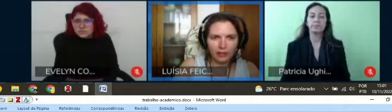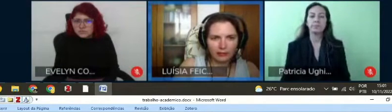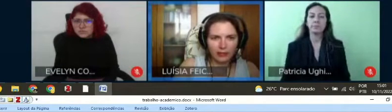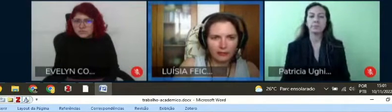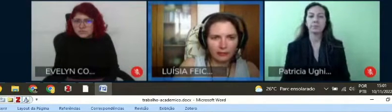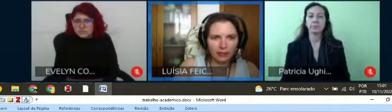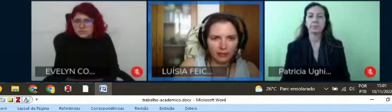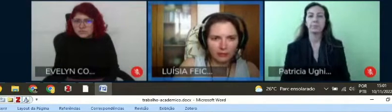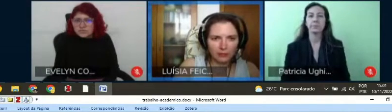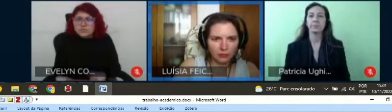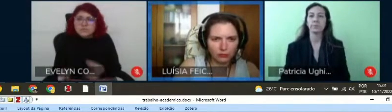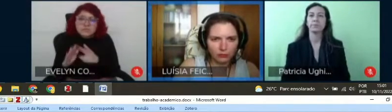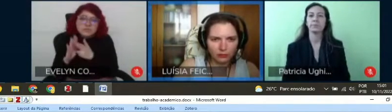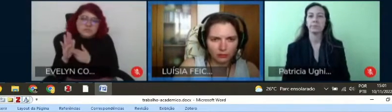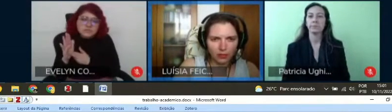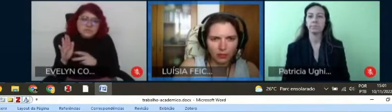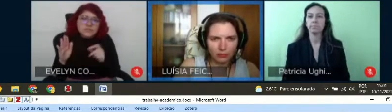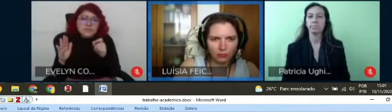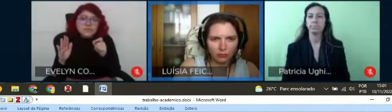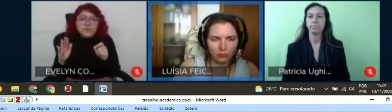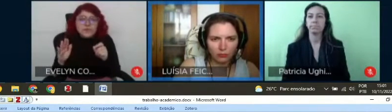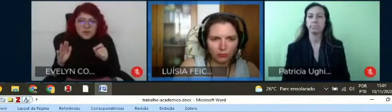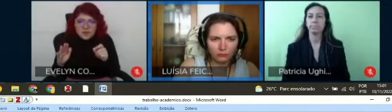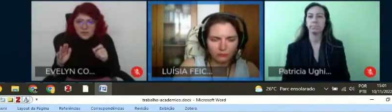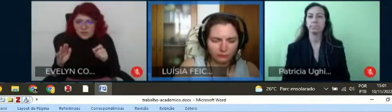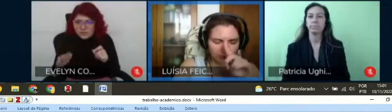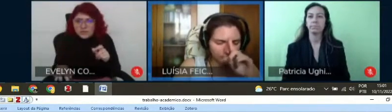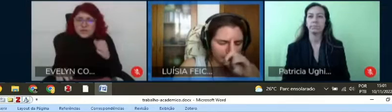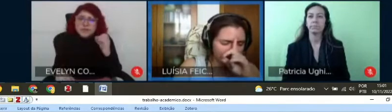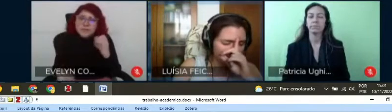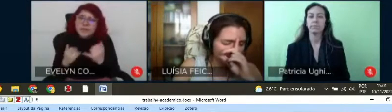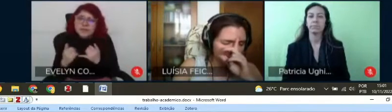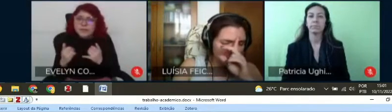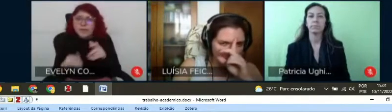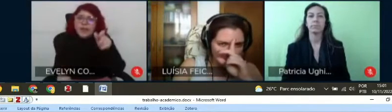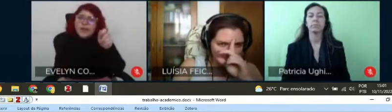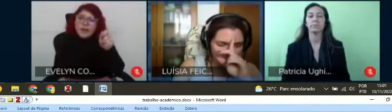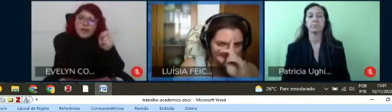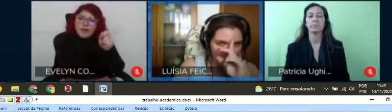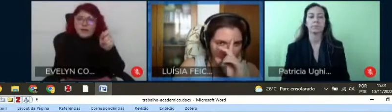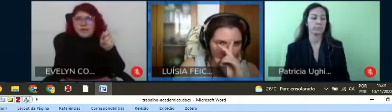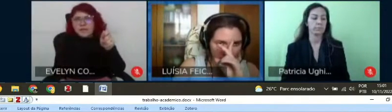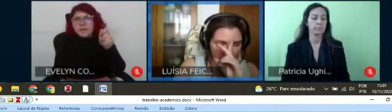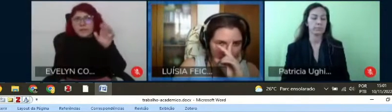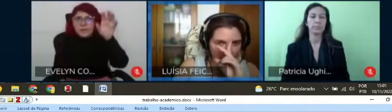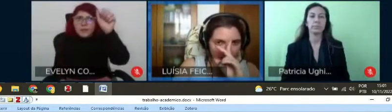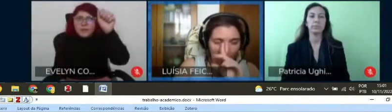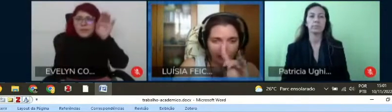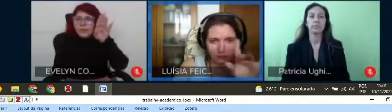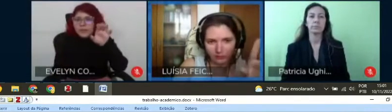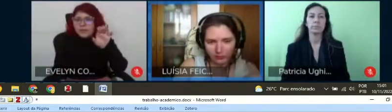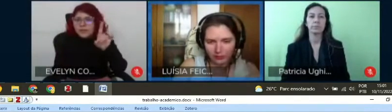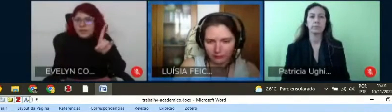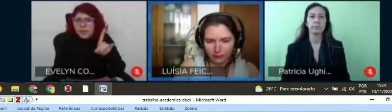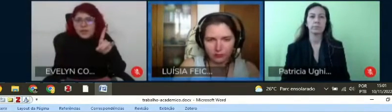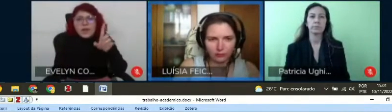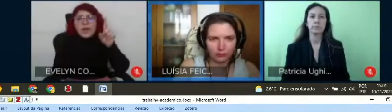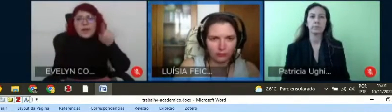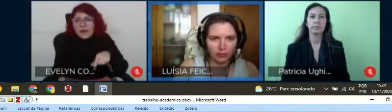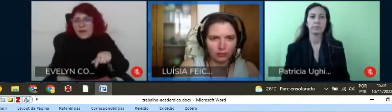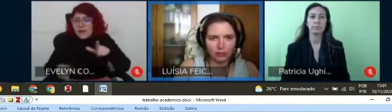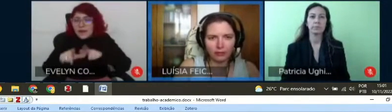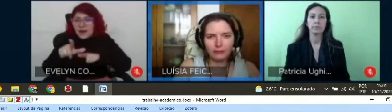quais são as regras? É sempre letra minúscula. O editor de texto vai dizer que está errado, mas